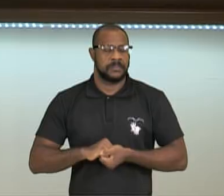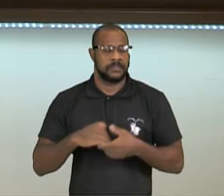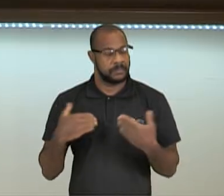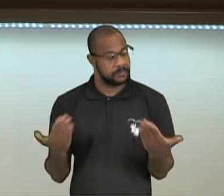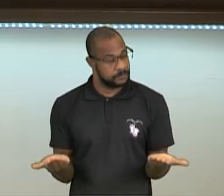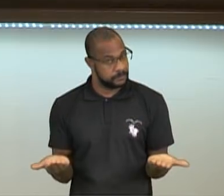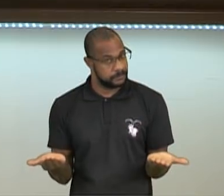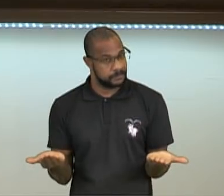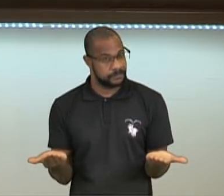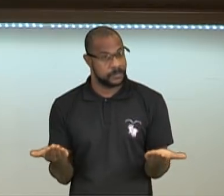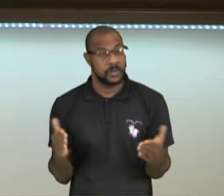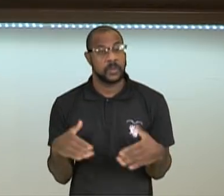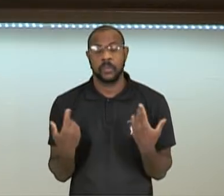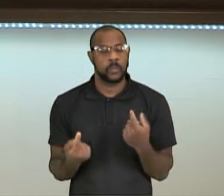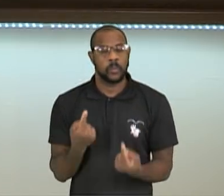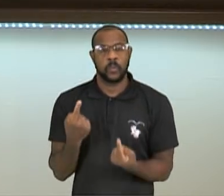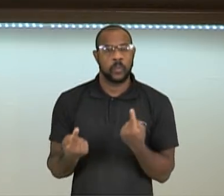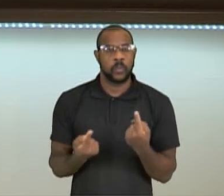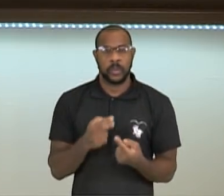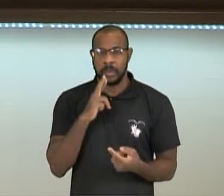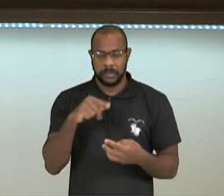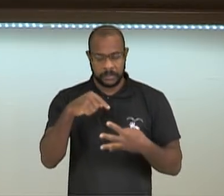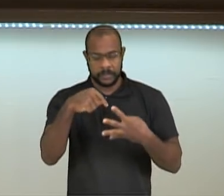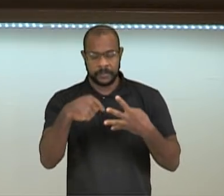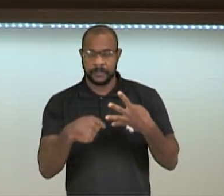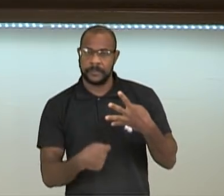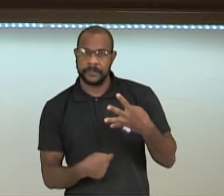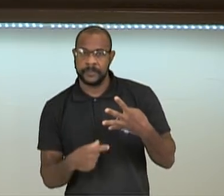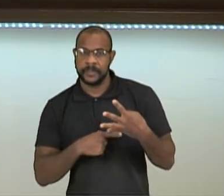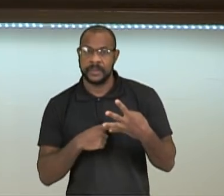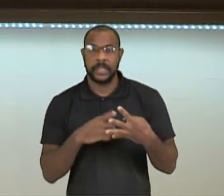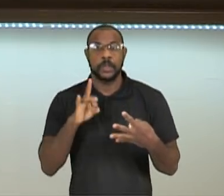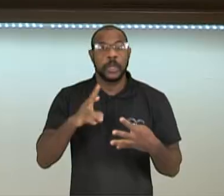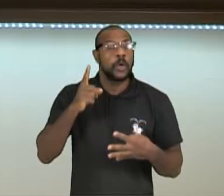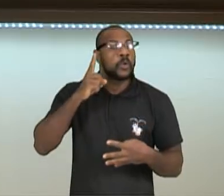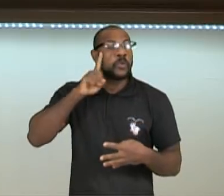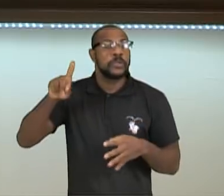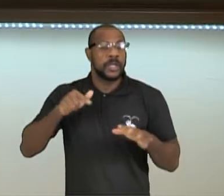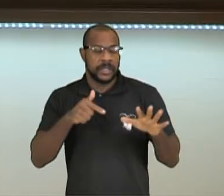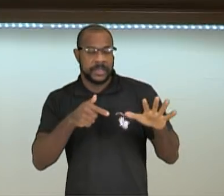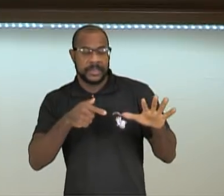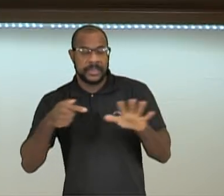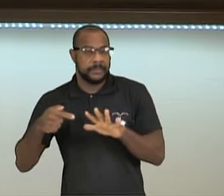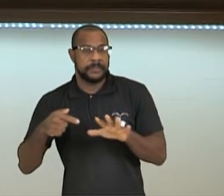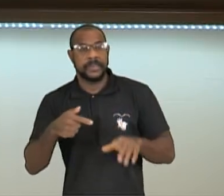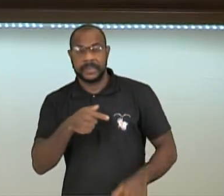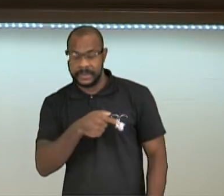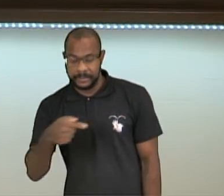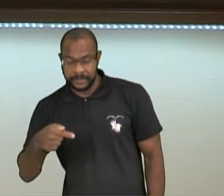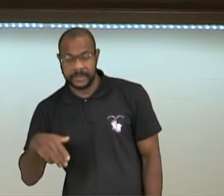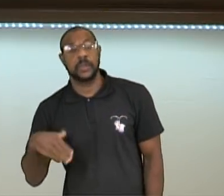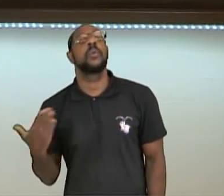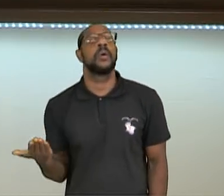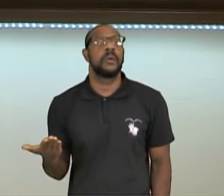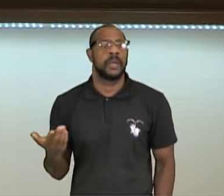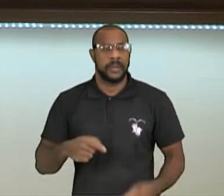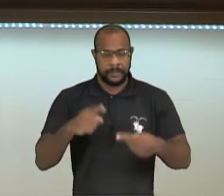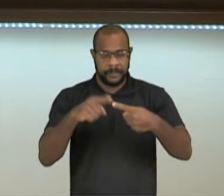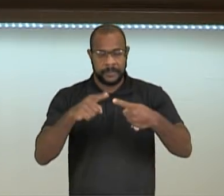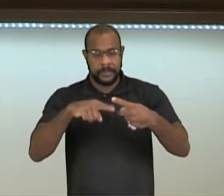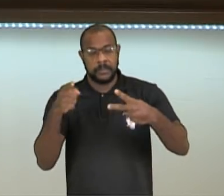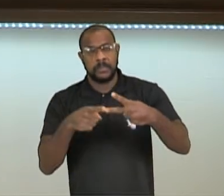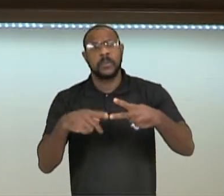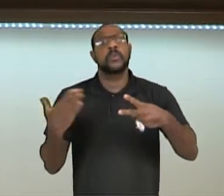E aí, qual é a alternativa que apresenta apenas os dias da semana? Será que é a primeira? Será que é a segunda? Vamos ver?